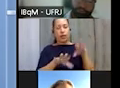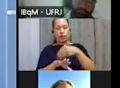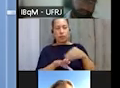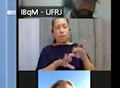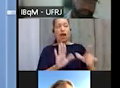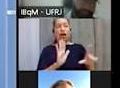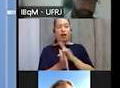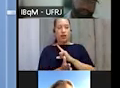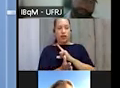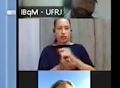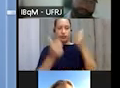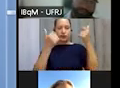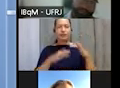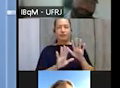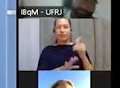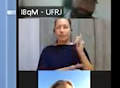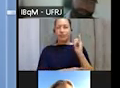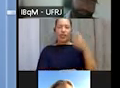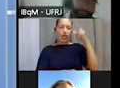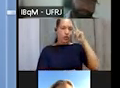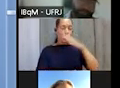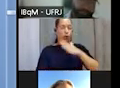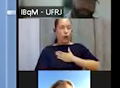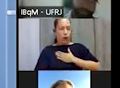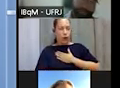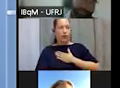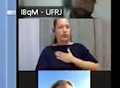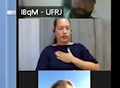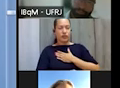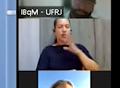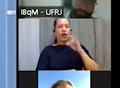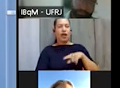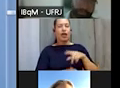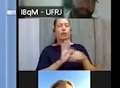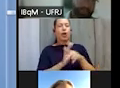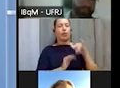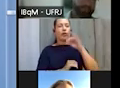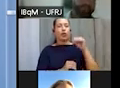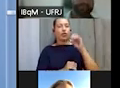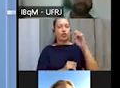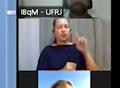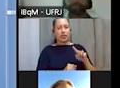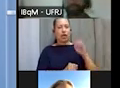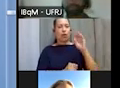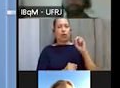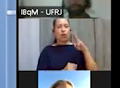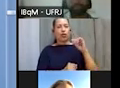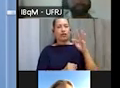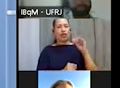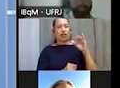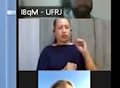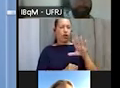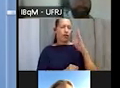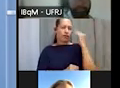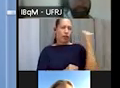paleontologia, vou contar uma história que eu gosto muito, que é a história do José Bonifácio, José Bonifácio ele é muito conhecido no